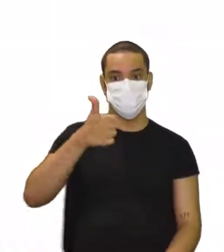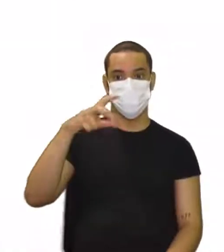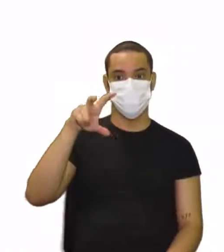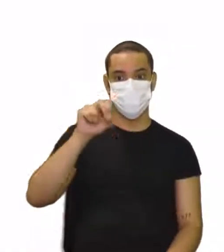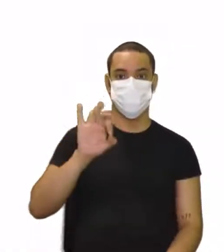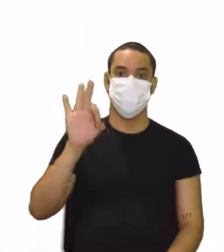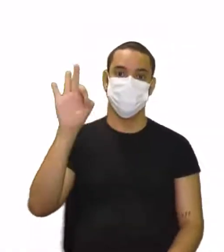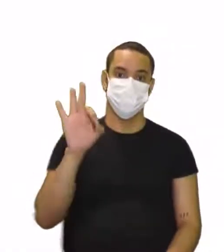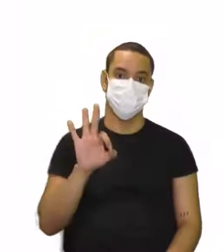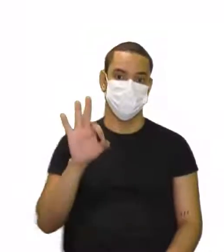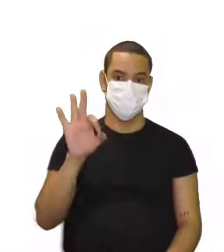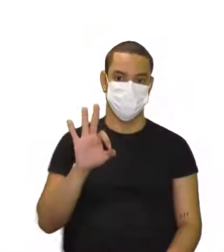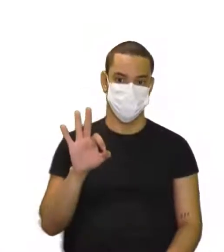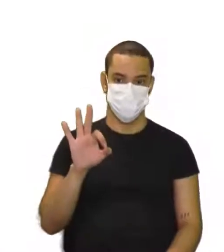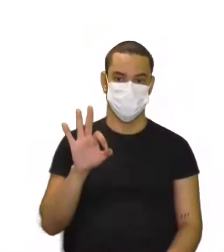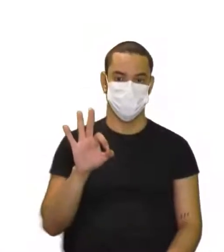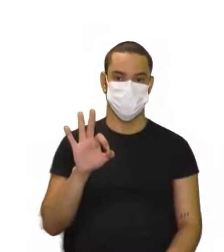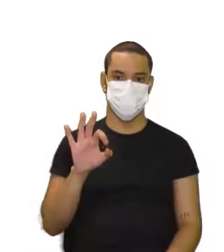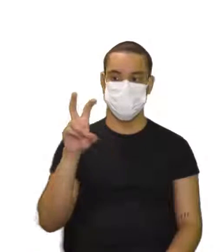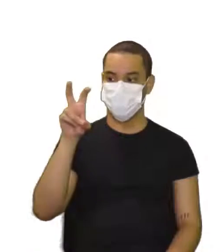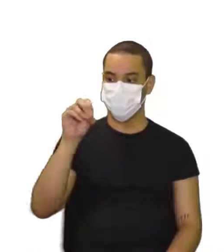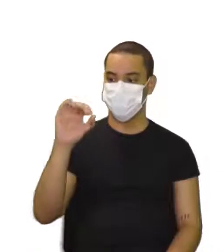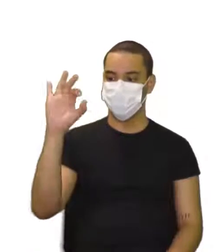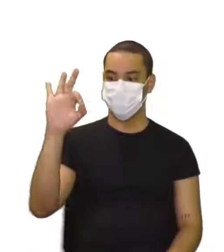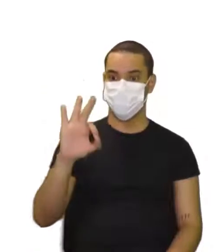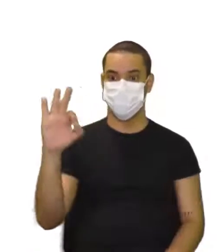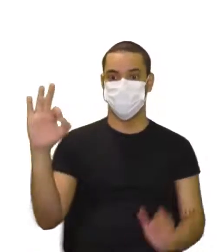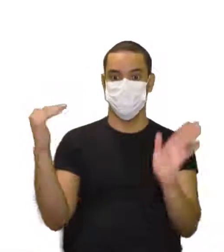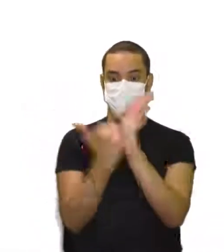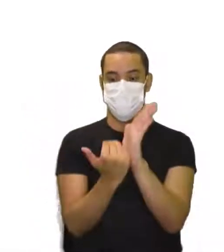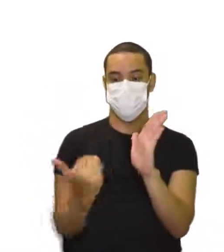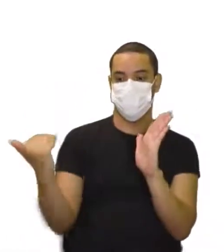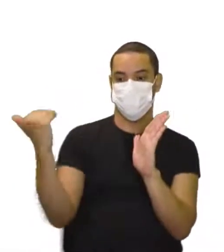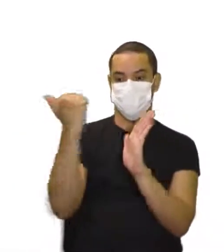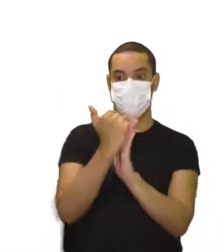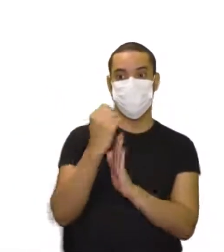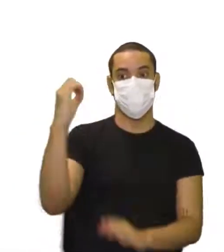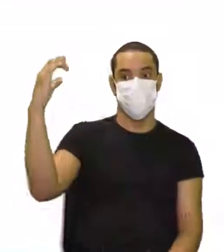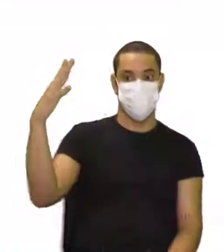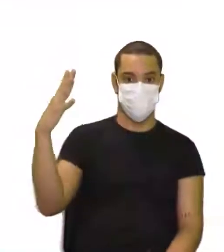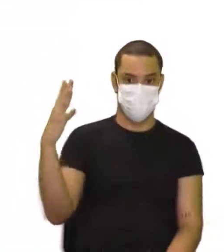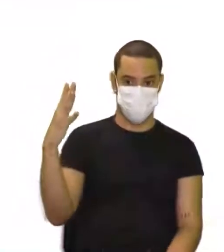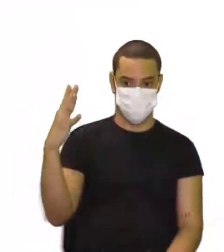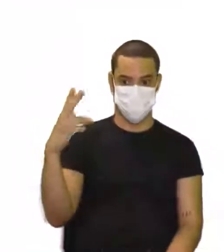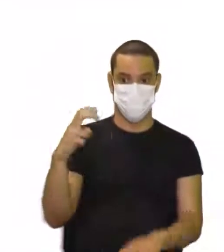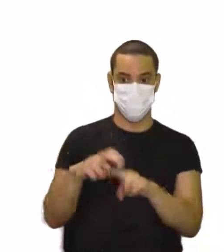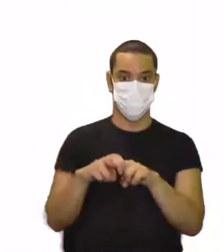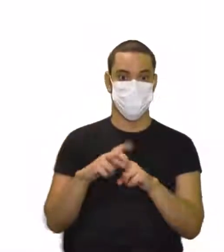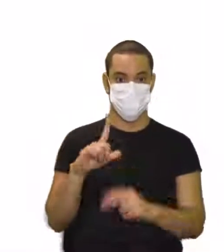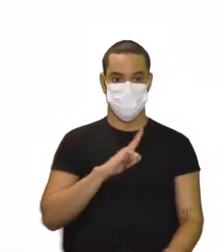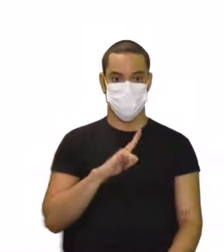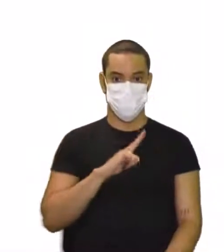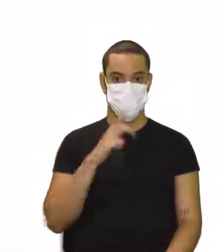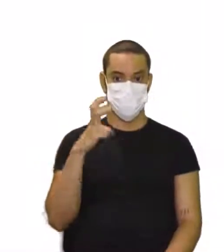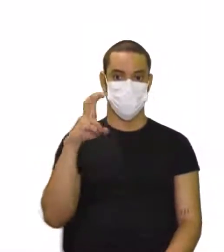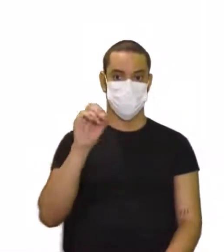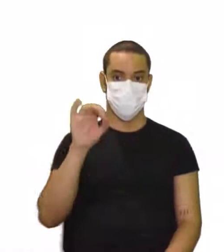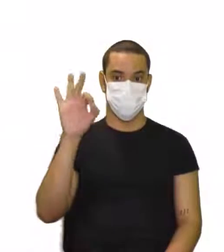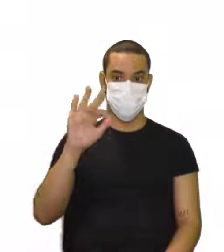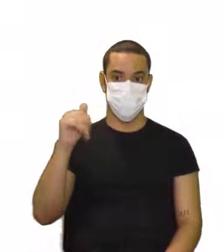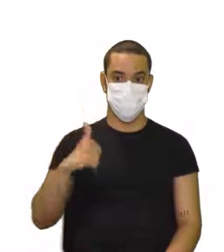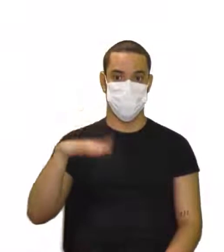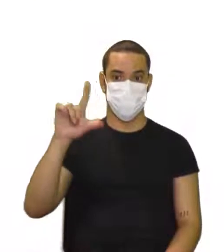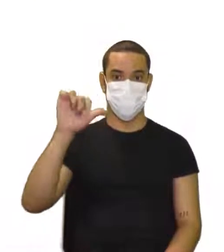150%, né? Eu teria 50% acima da velocidade da luz, 1,5C. Eu teria 50% a mais de velocidade,